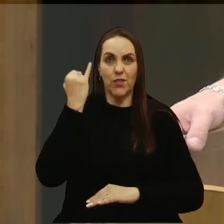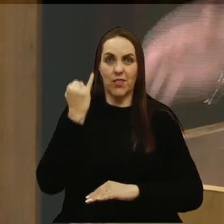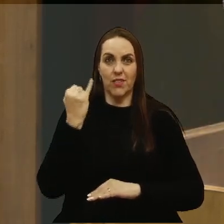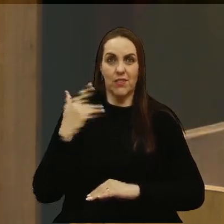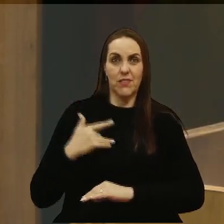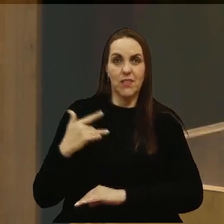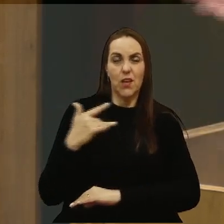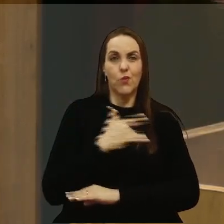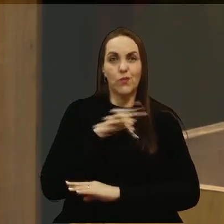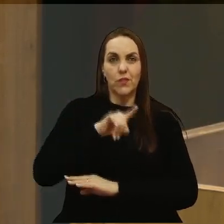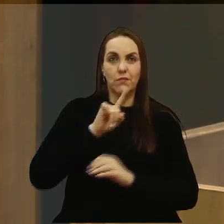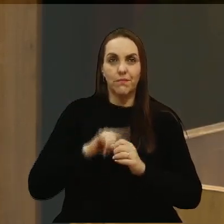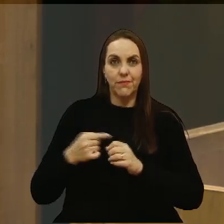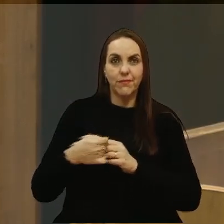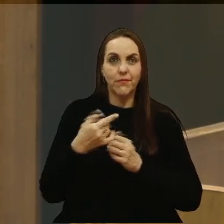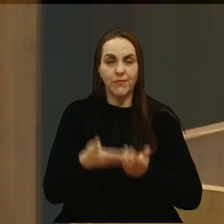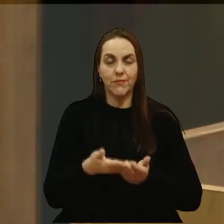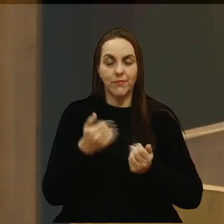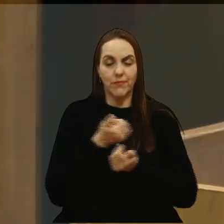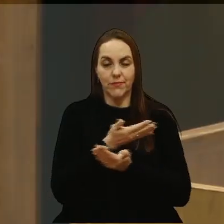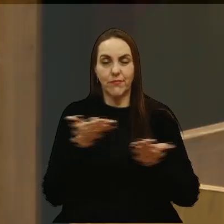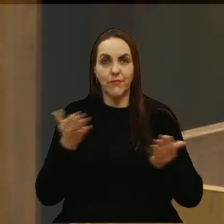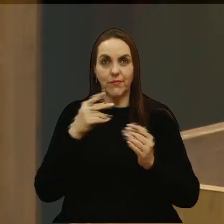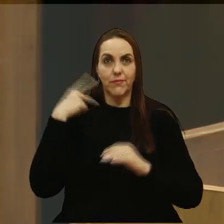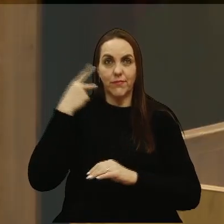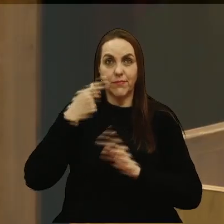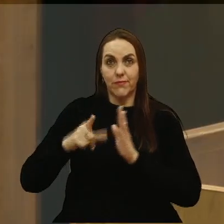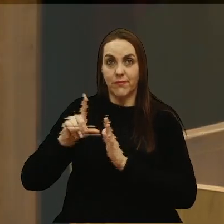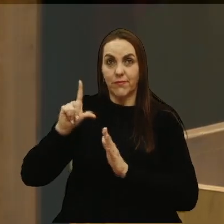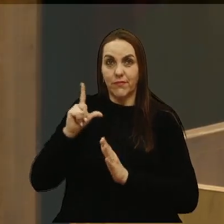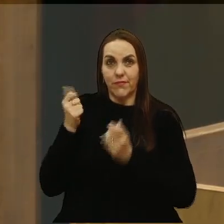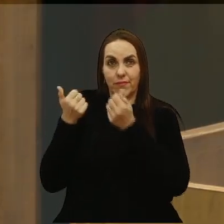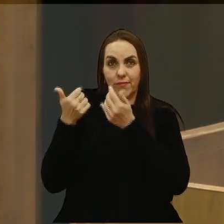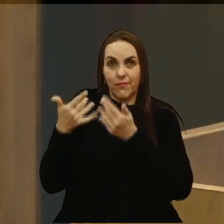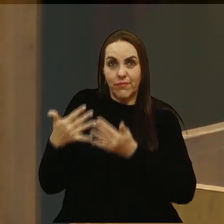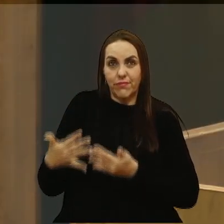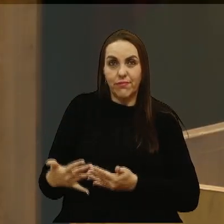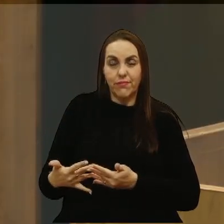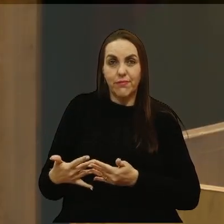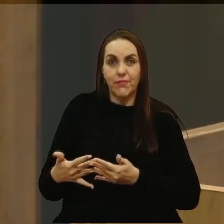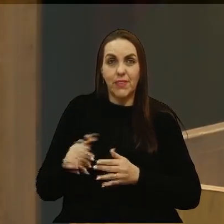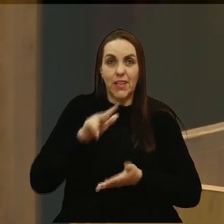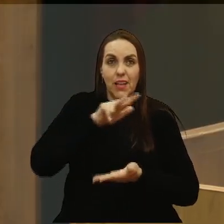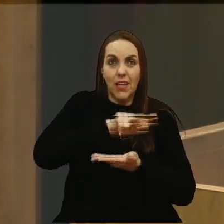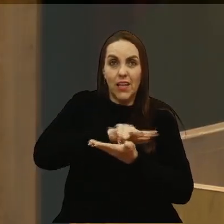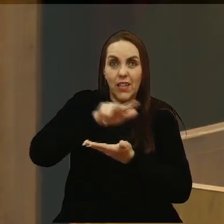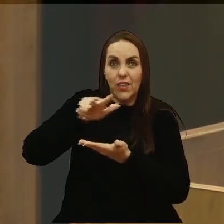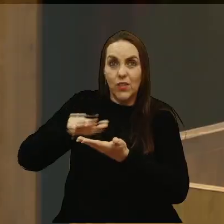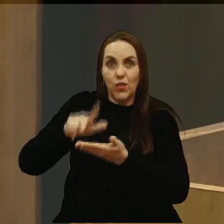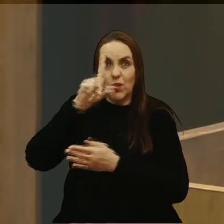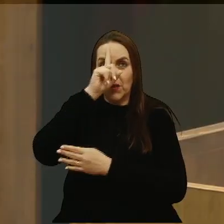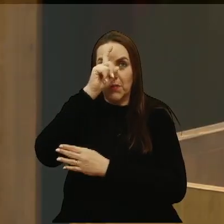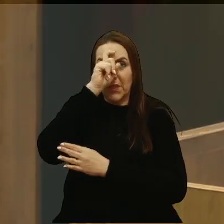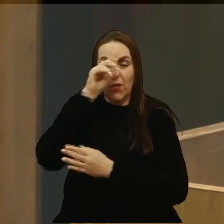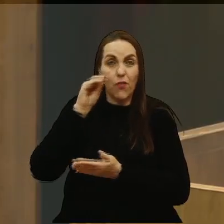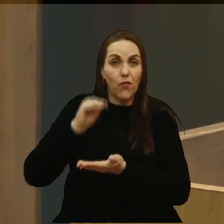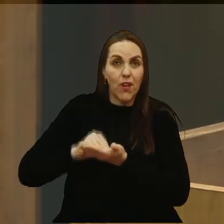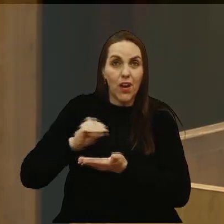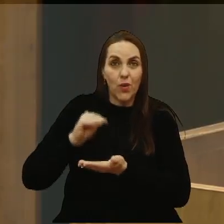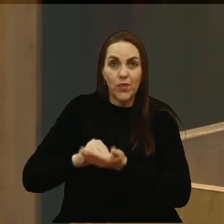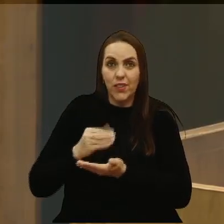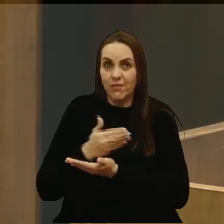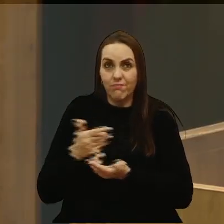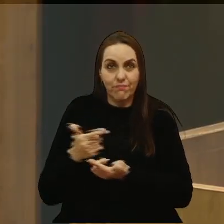nosso município, que foram trazidos pelos vereadores que me antecederam. Leitos, Caxias do Sul precisa de leitos.